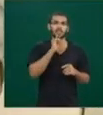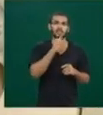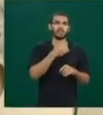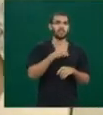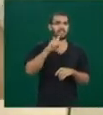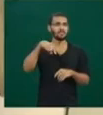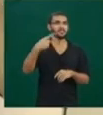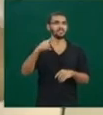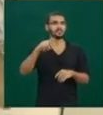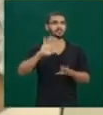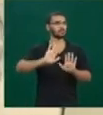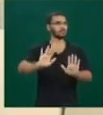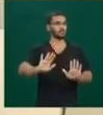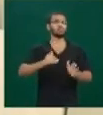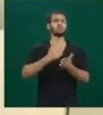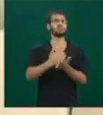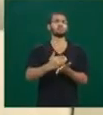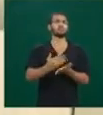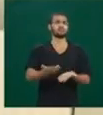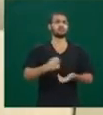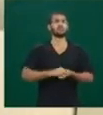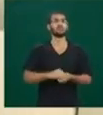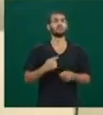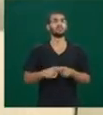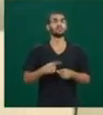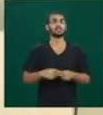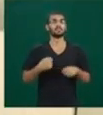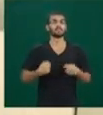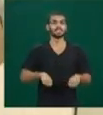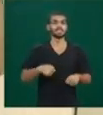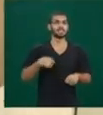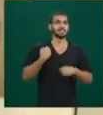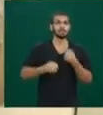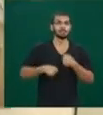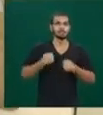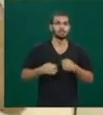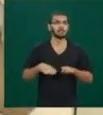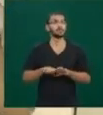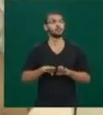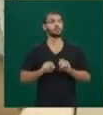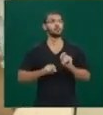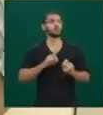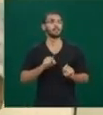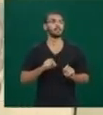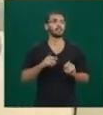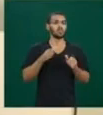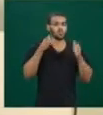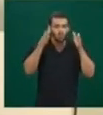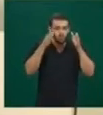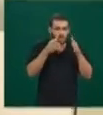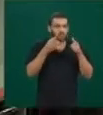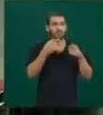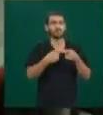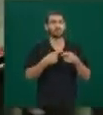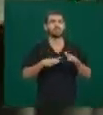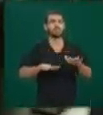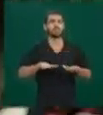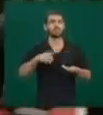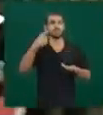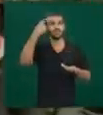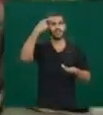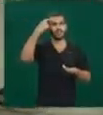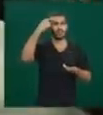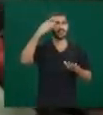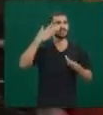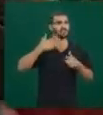que é melhor começar por aquela tarefa que exige mais energia e concentração, pois a mente ainda não está cansada. Mas,